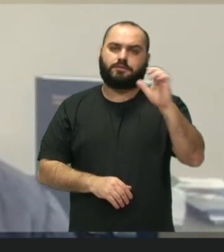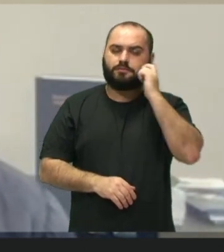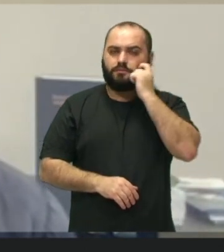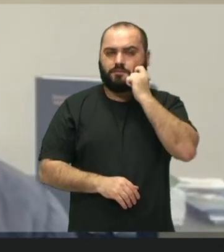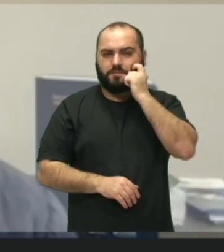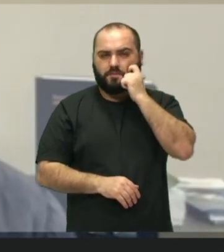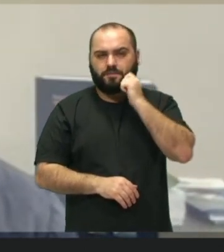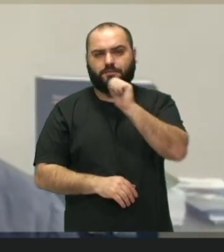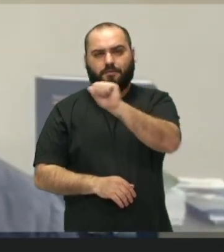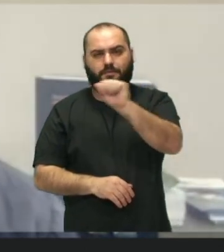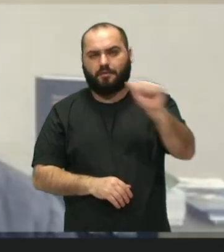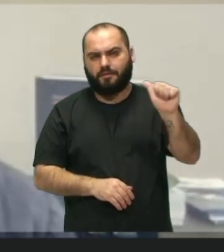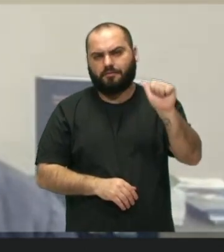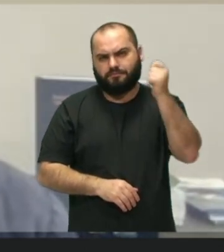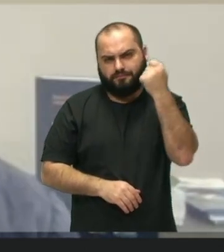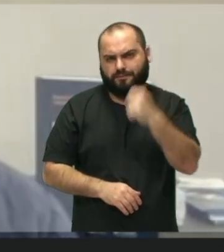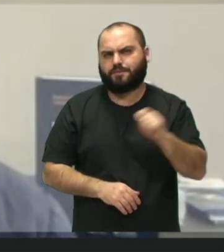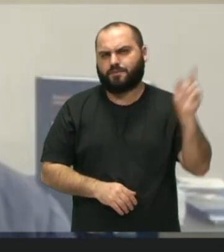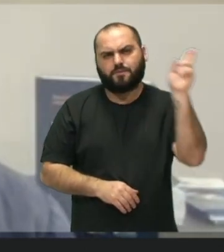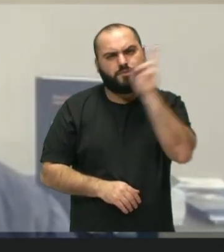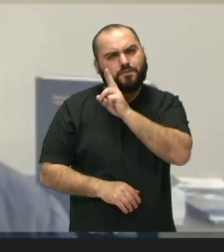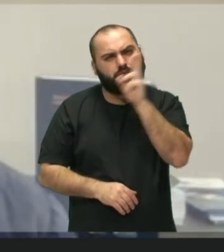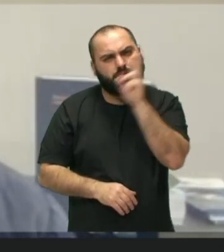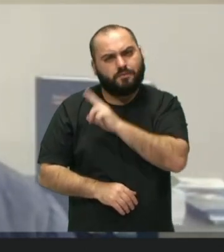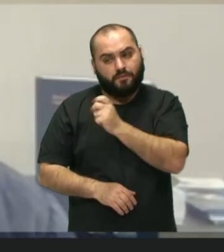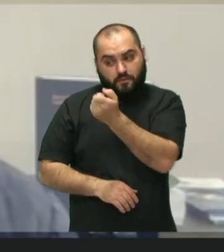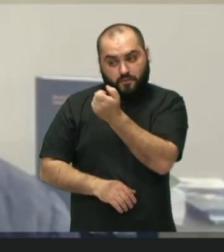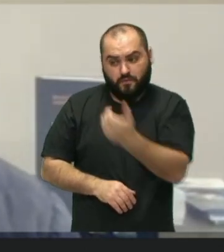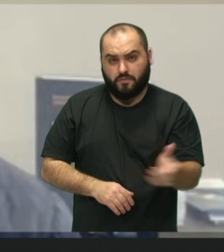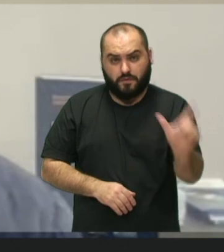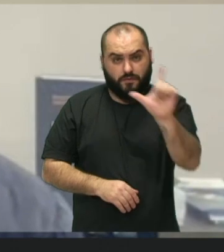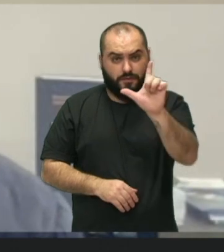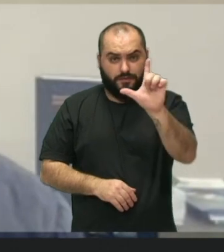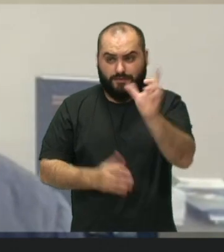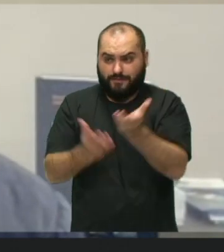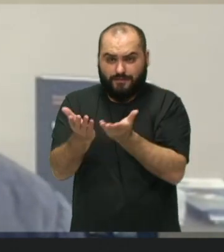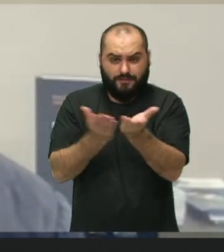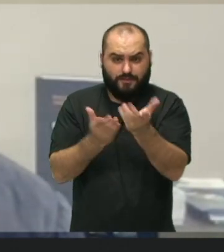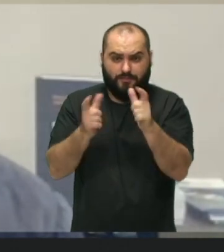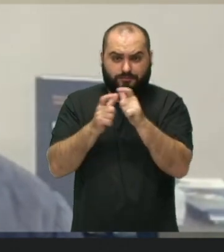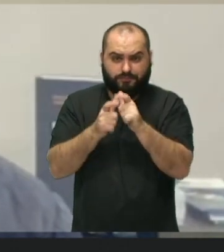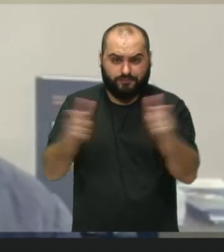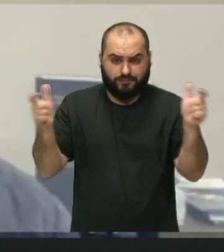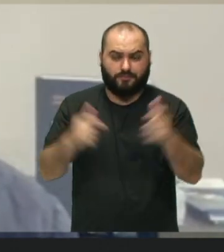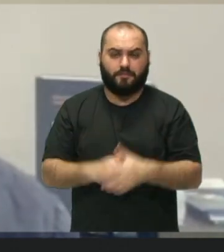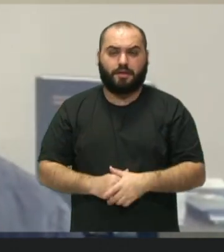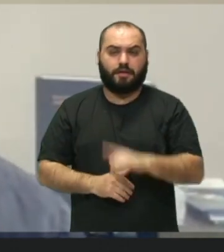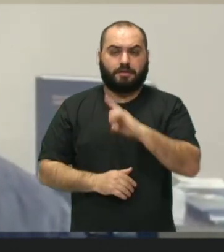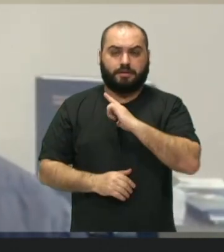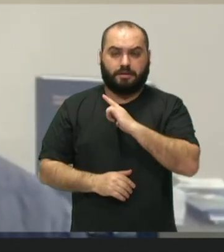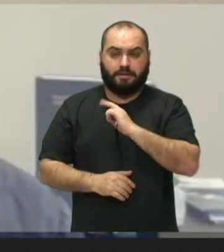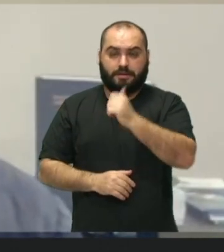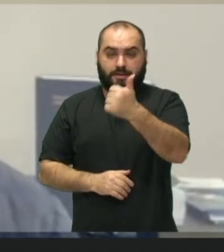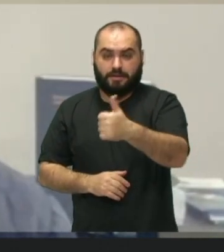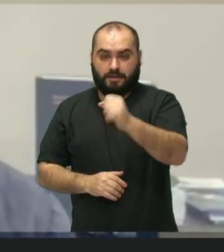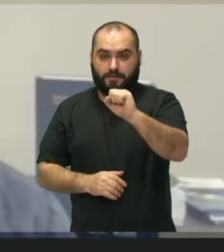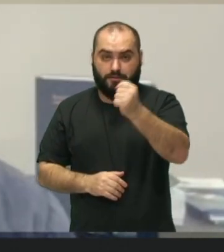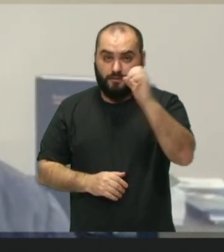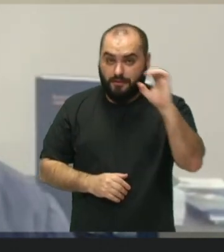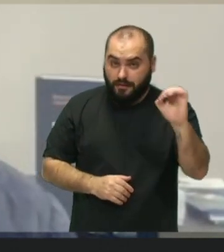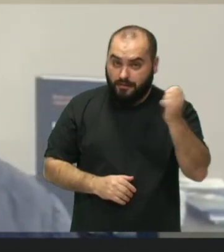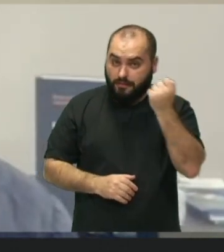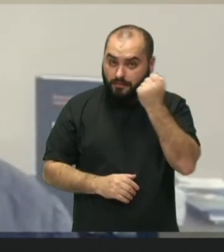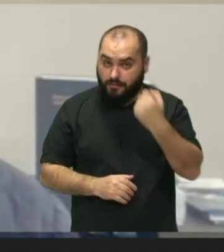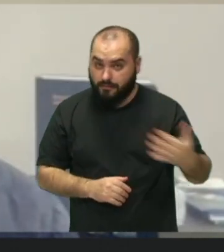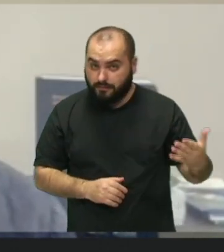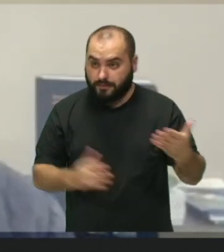alimentos, são uma necessidade muito forte. O número de licitações é muito grande. Então, são 180 objetos de licitações,